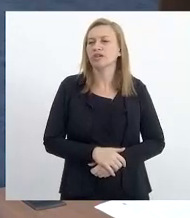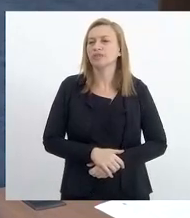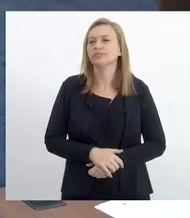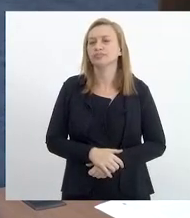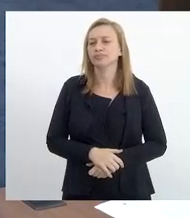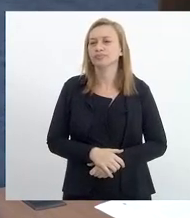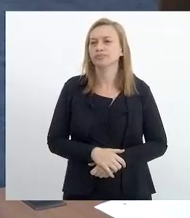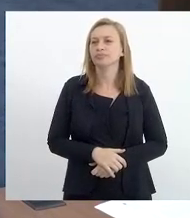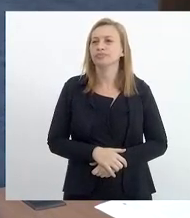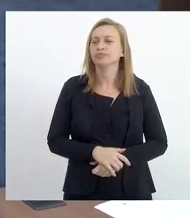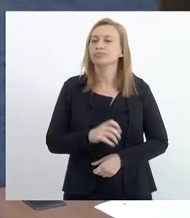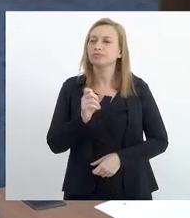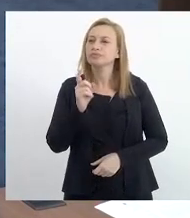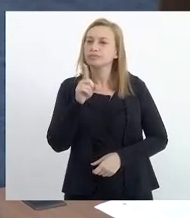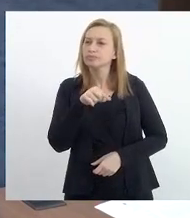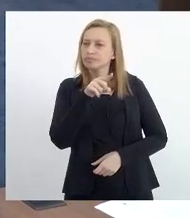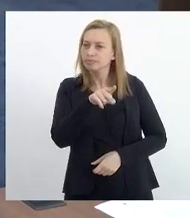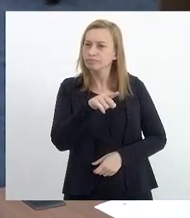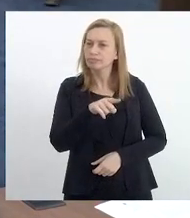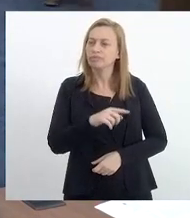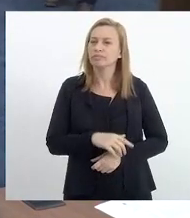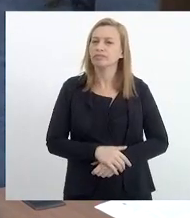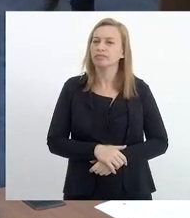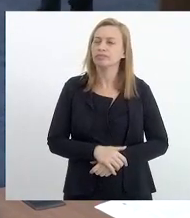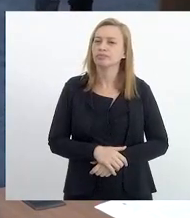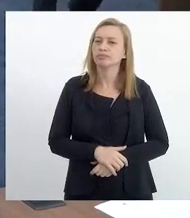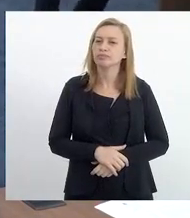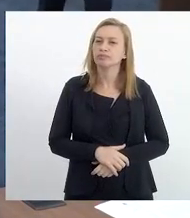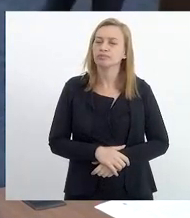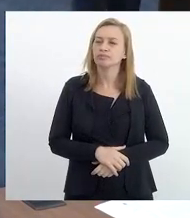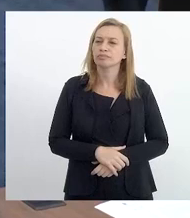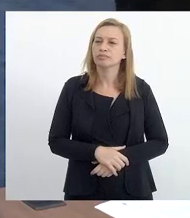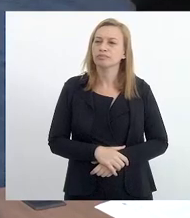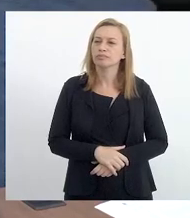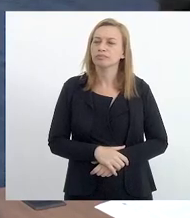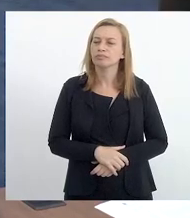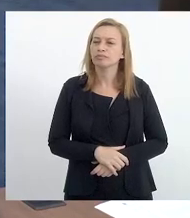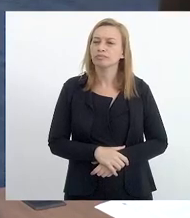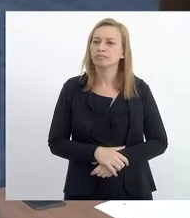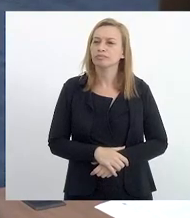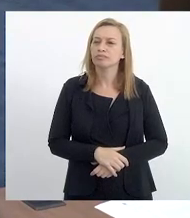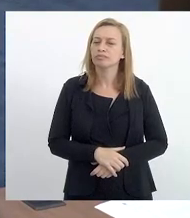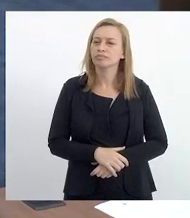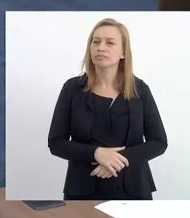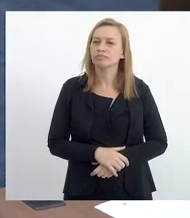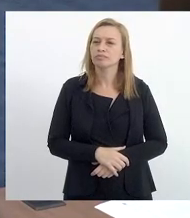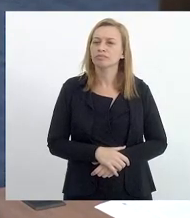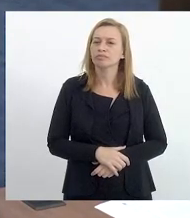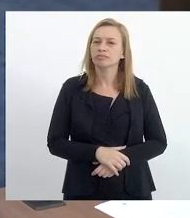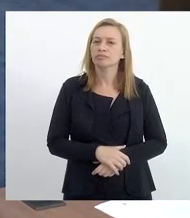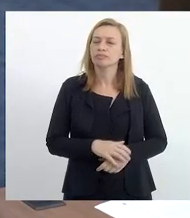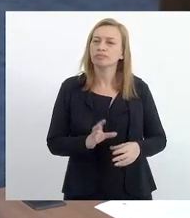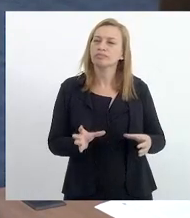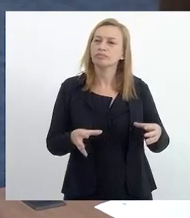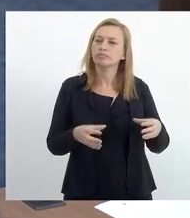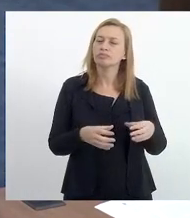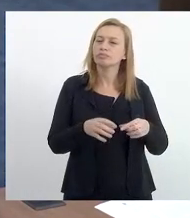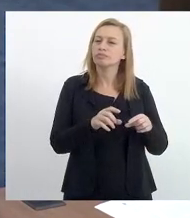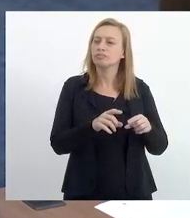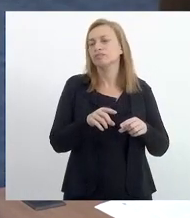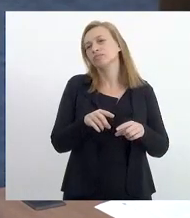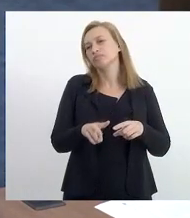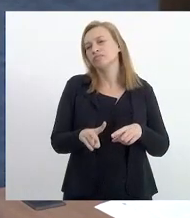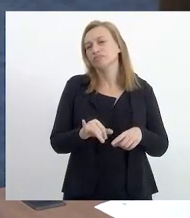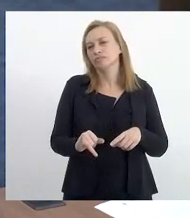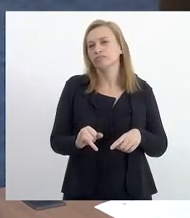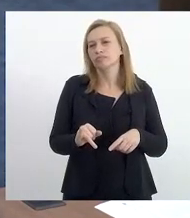Esse é um pacote, um copia e cola, que vai na esteira dessa política de redução